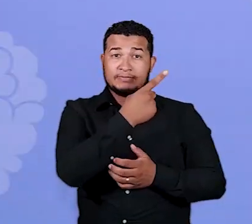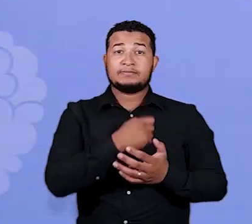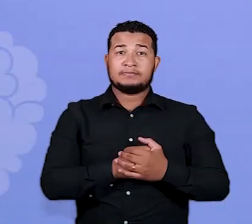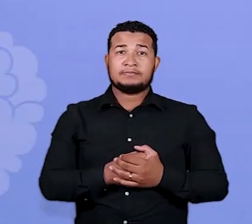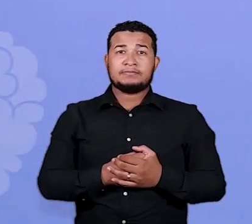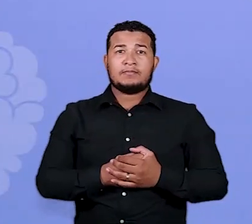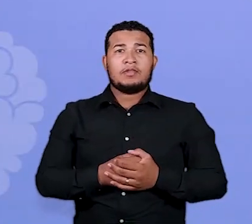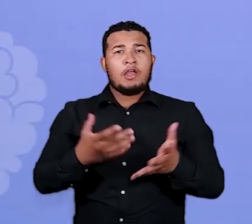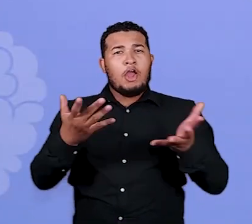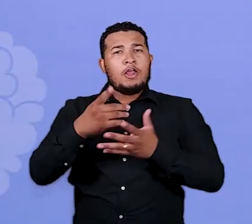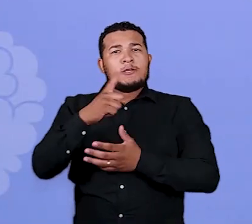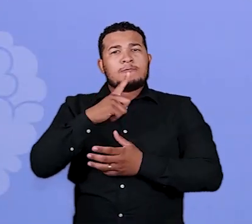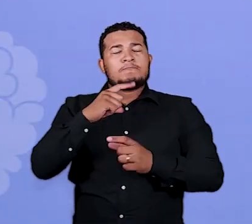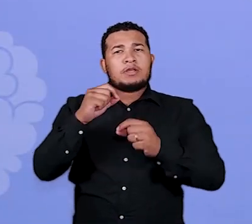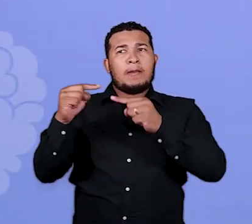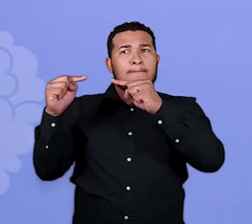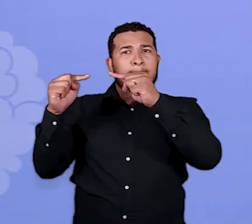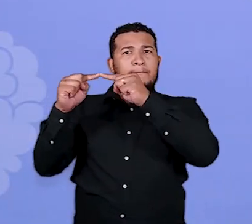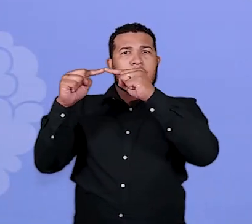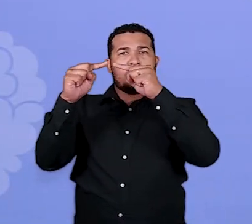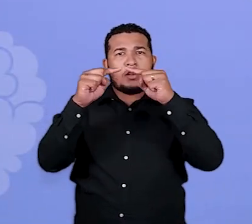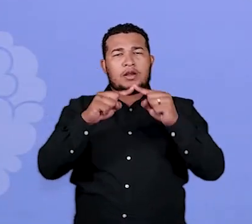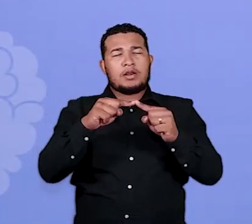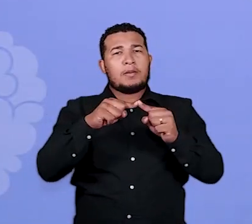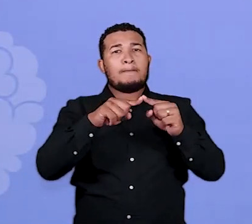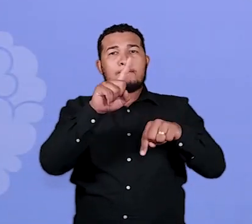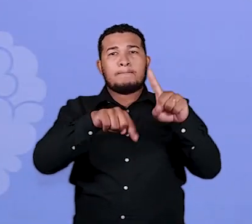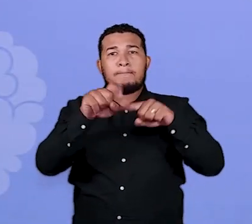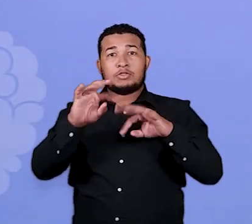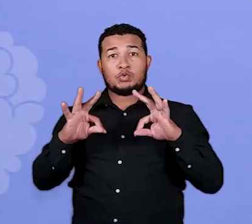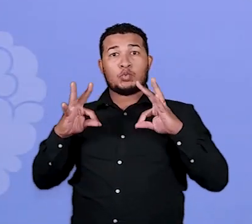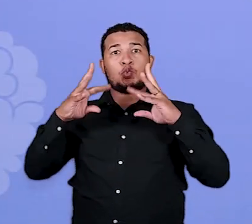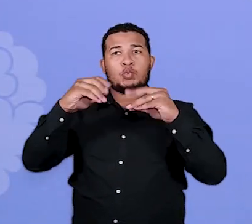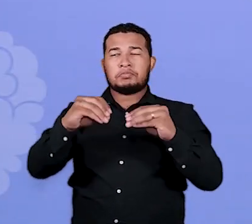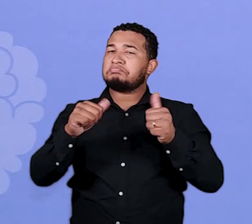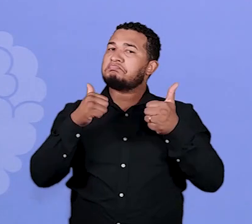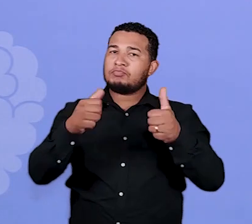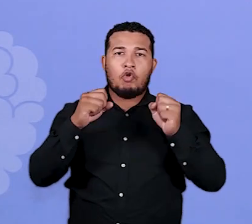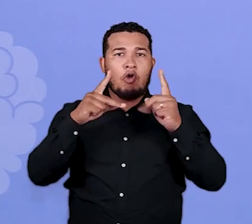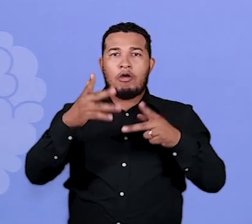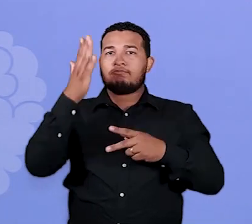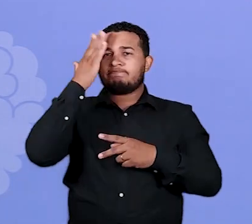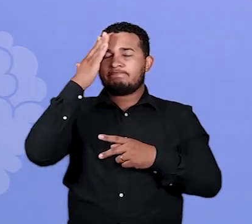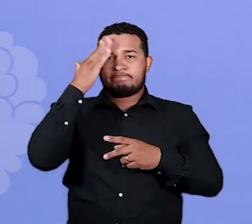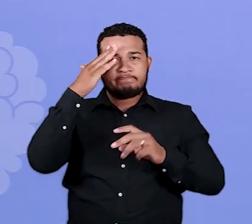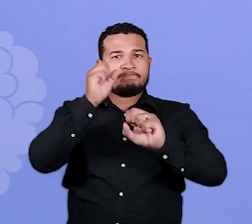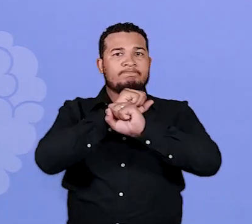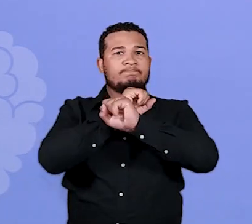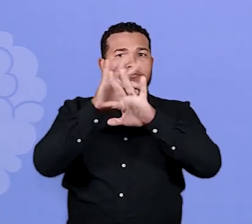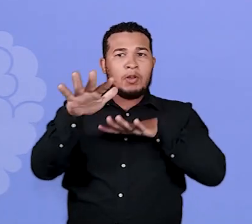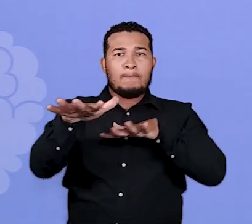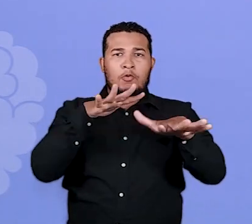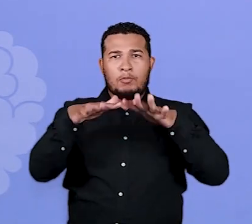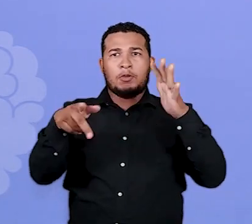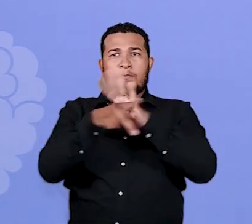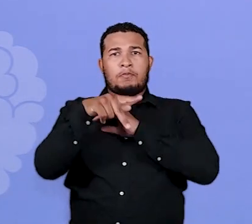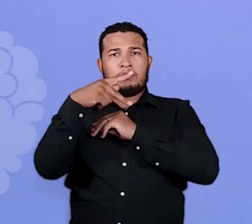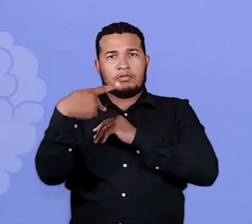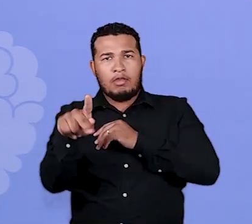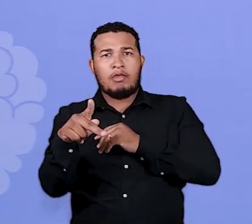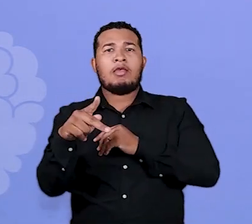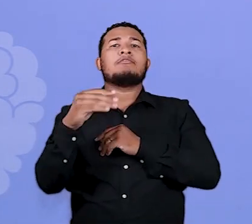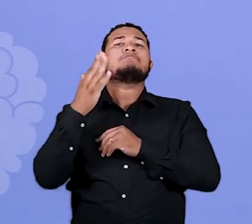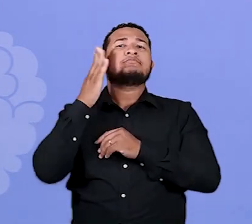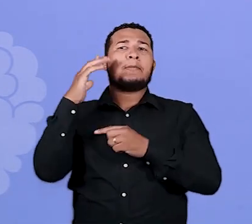Observa comigo. Nós perpassamos agora por todas as peças do xadrez. Beleza, Fabrício, entendi como que a rainha